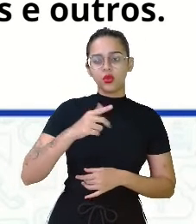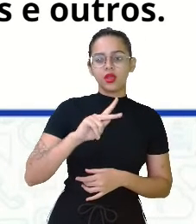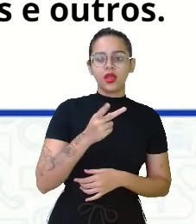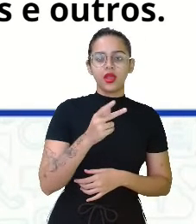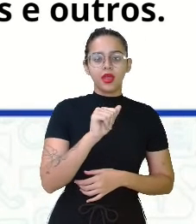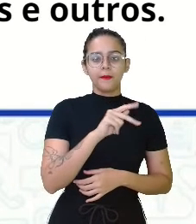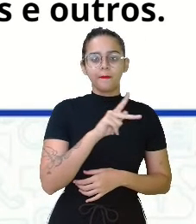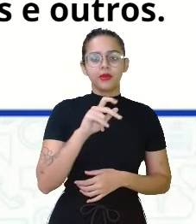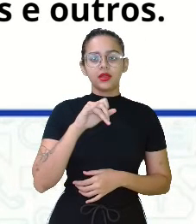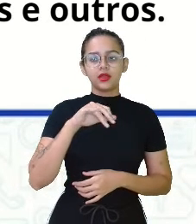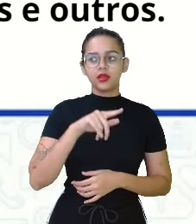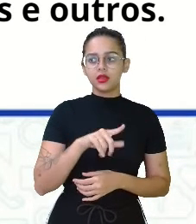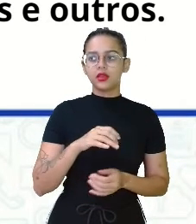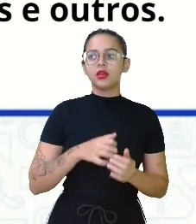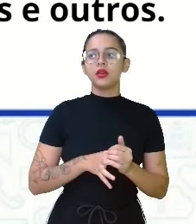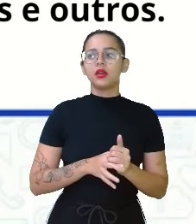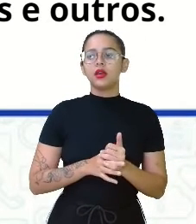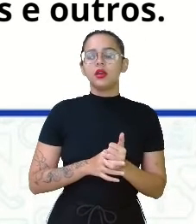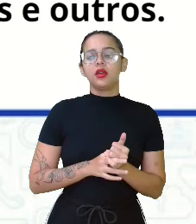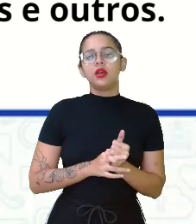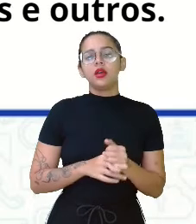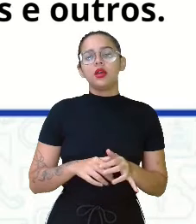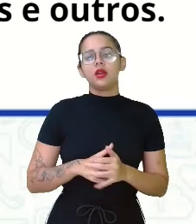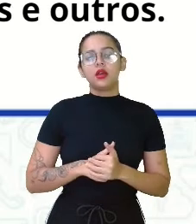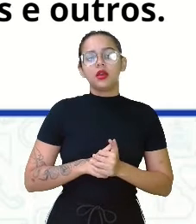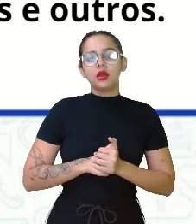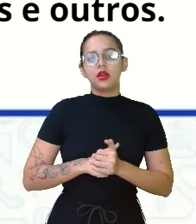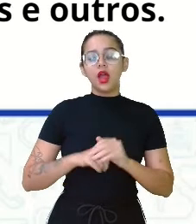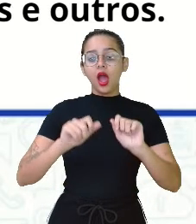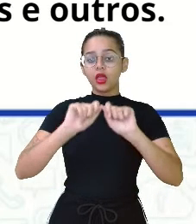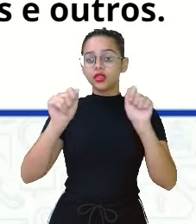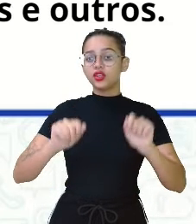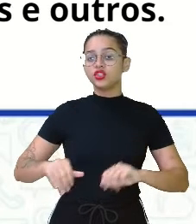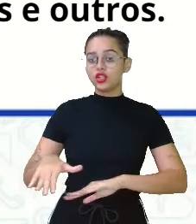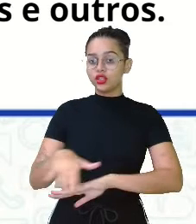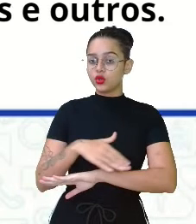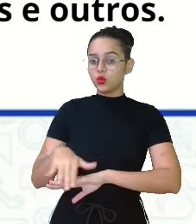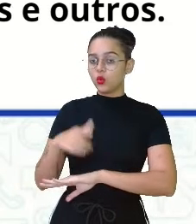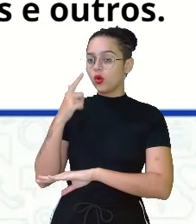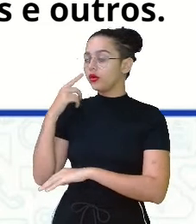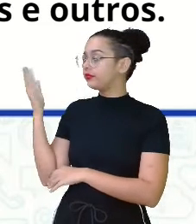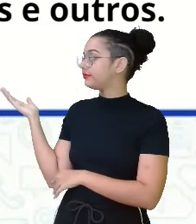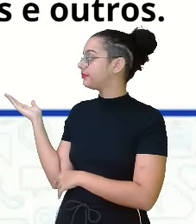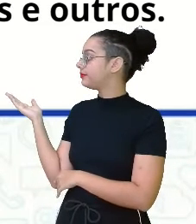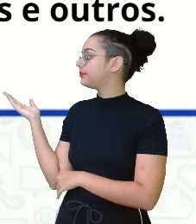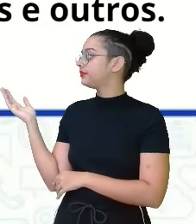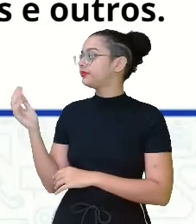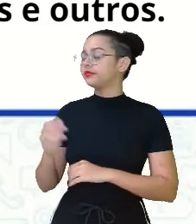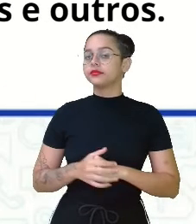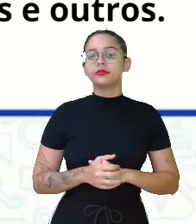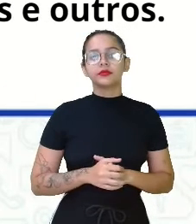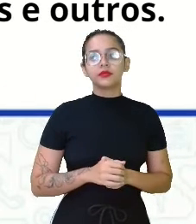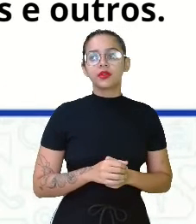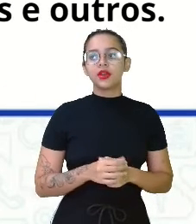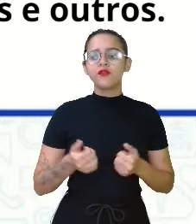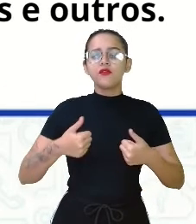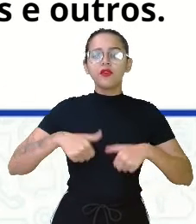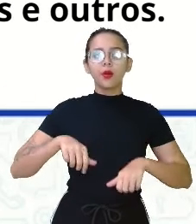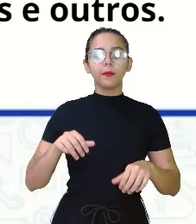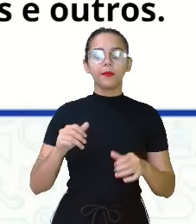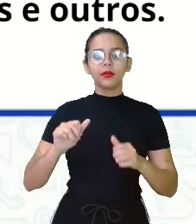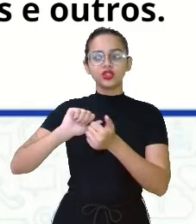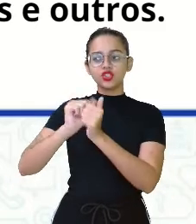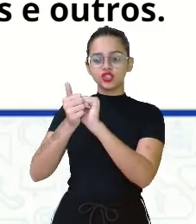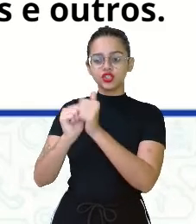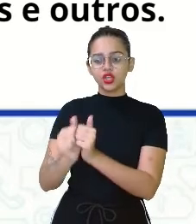happening, né? Que são aqueles artistas de rua, né? Não sei se vocês já viram aqueles artistas de rua que ficam parados, estátuas,